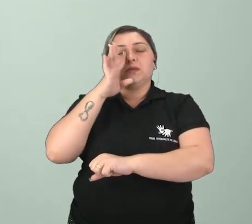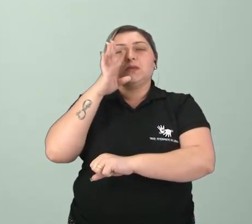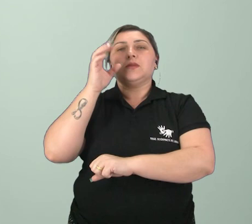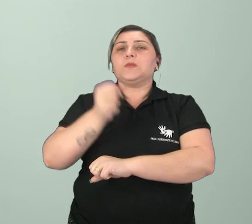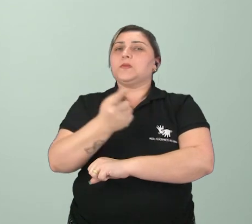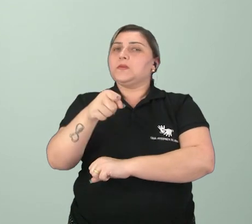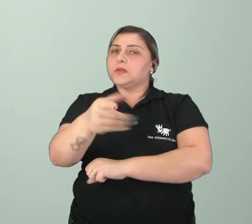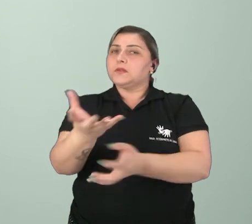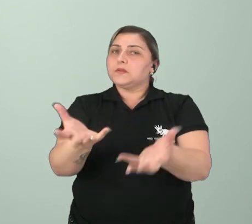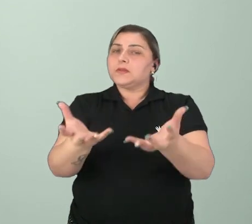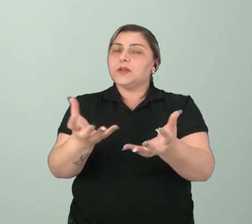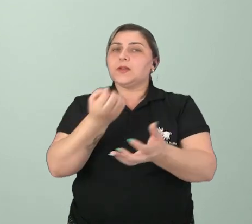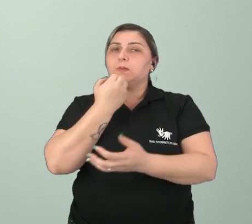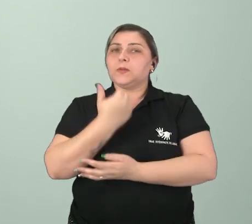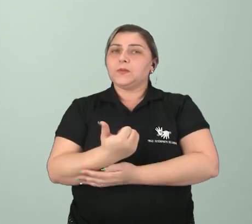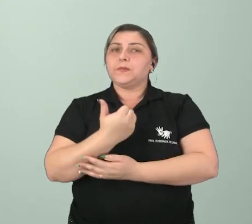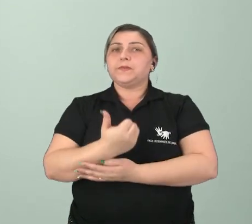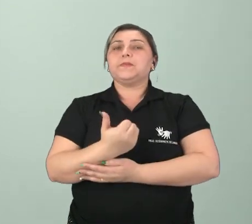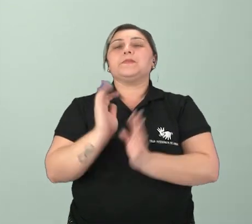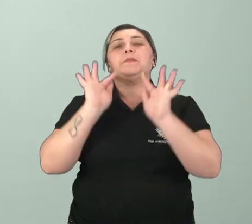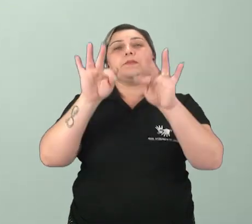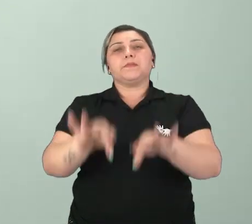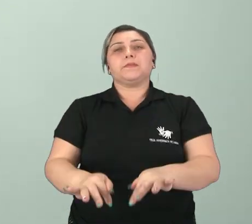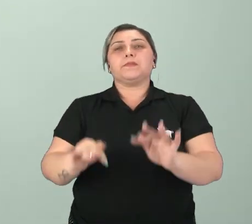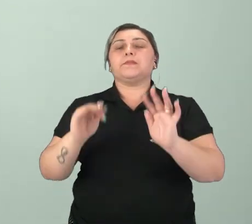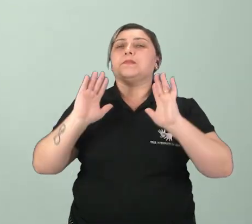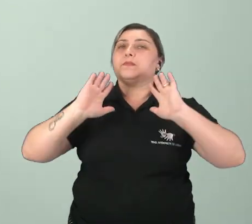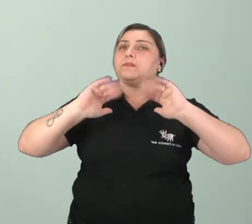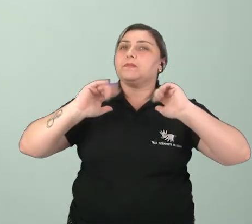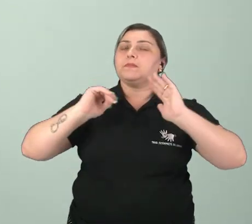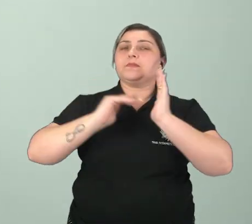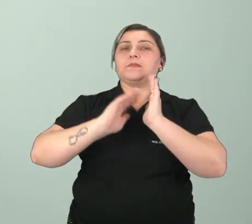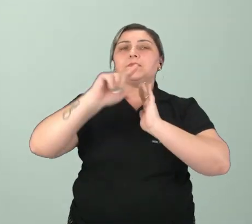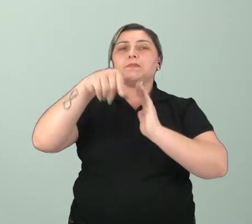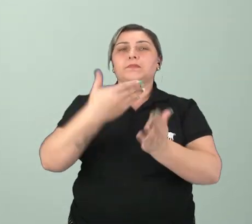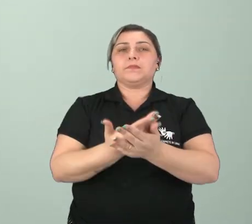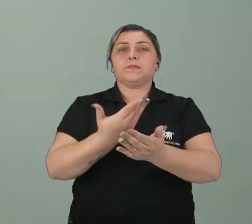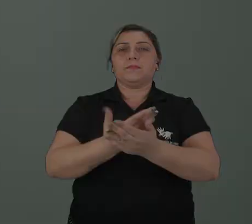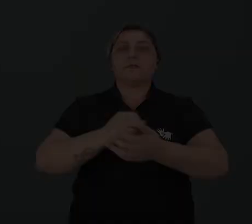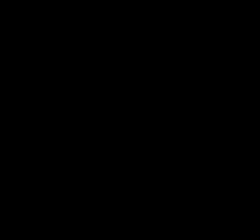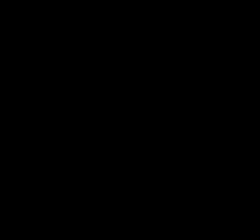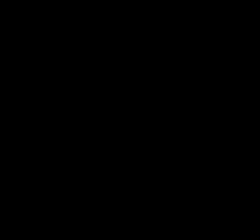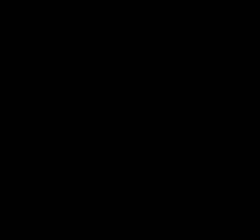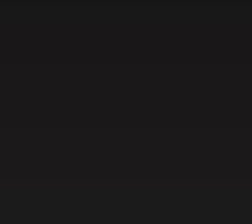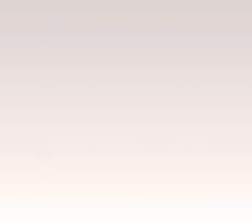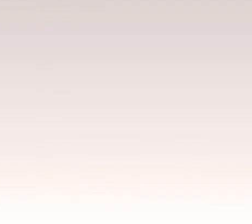ela quantas vezes vocês quiserem, tá bom? A gente vai ficando por aqui. Tchau, tchau e até uma próxima.